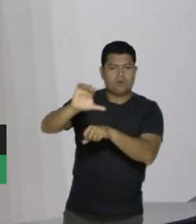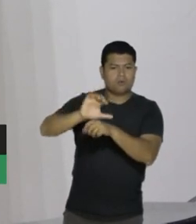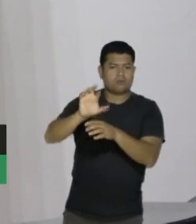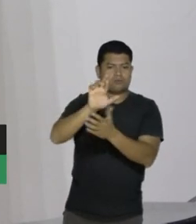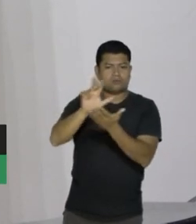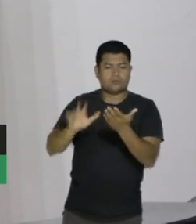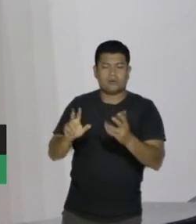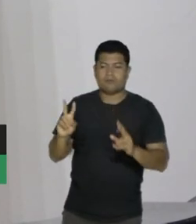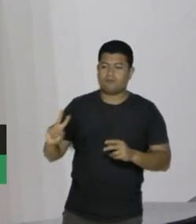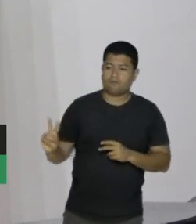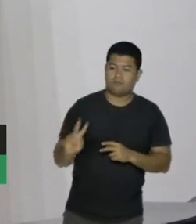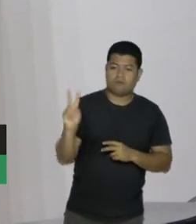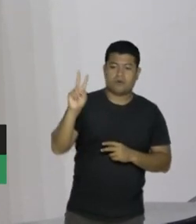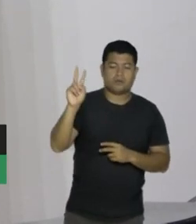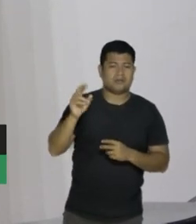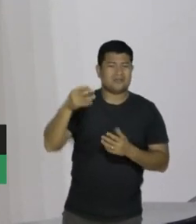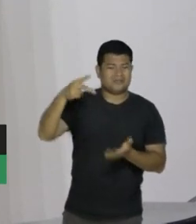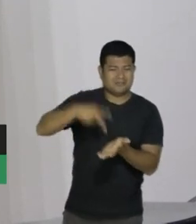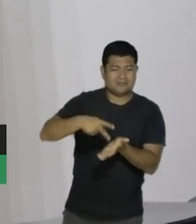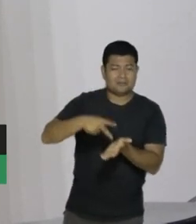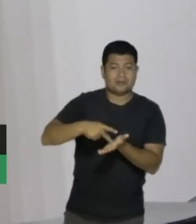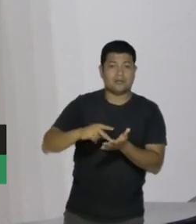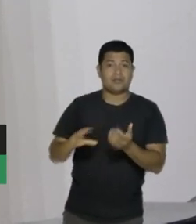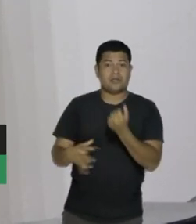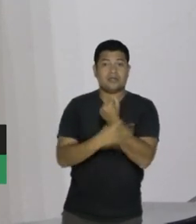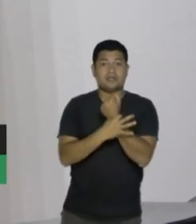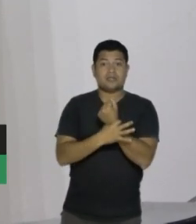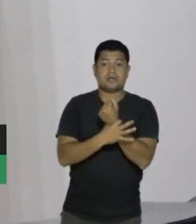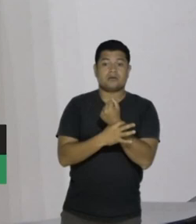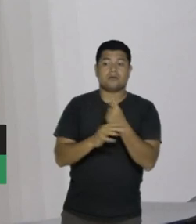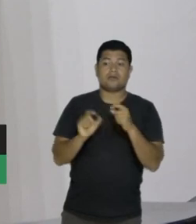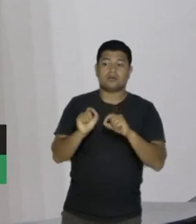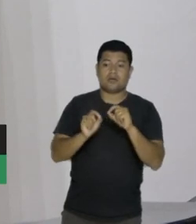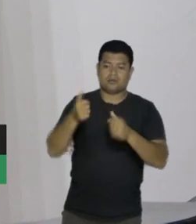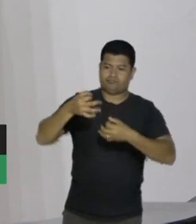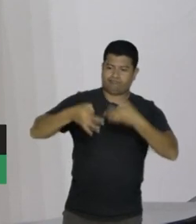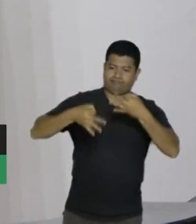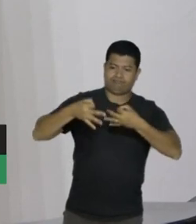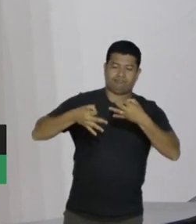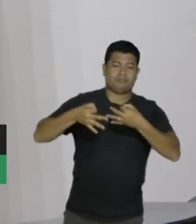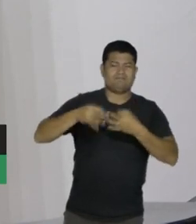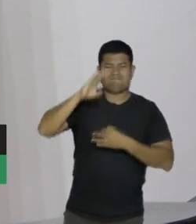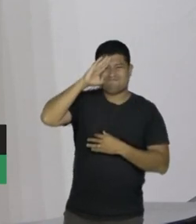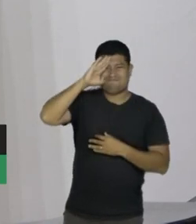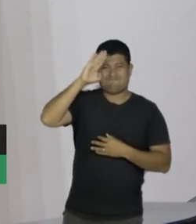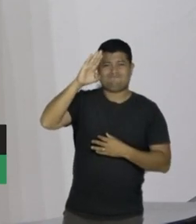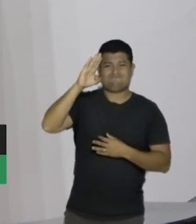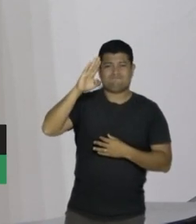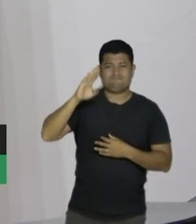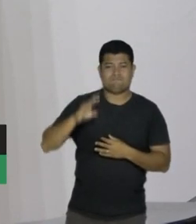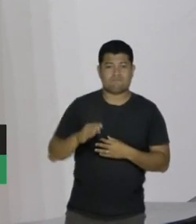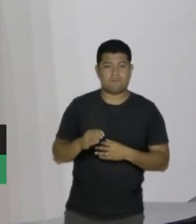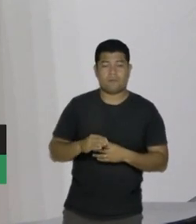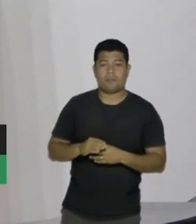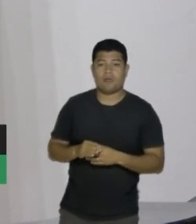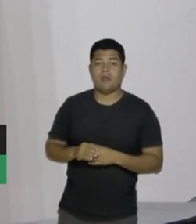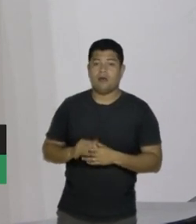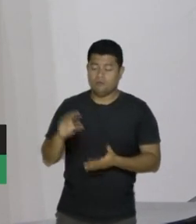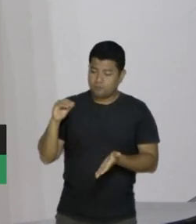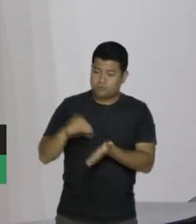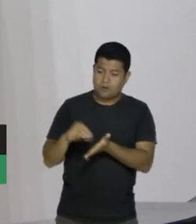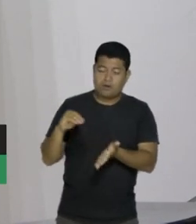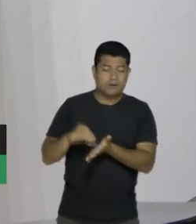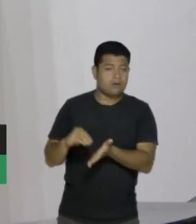e segurança jurídica principalmente aqui eu quero destacar falta de segurança jurídica